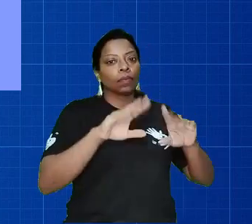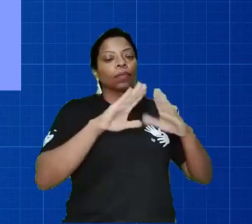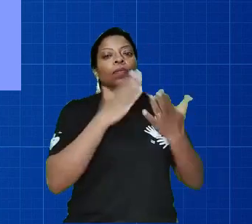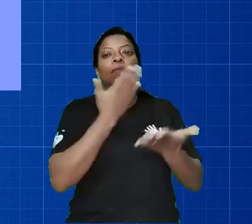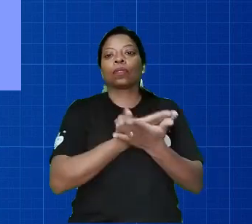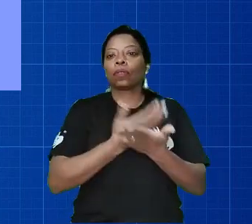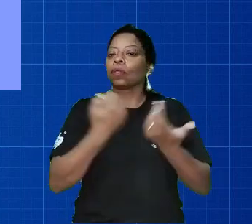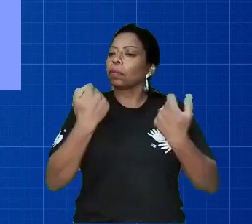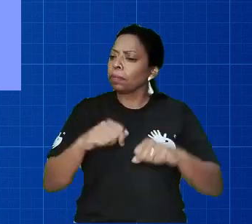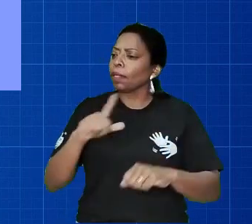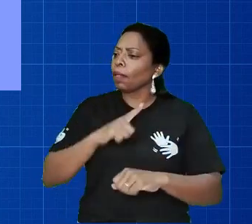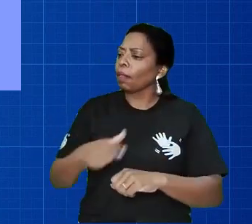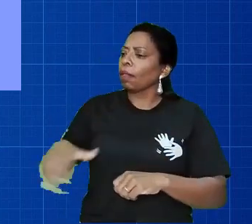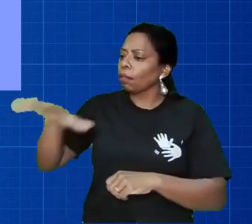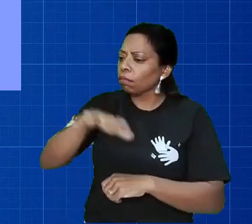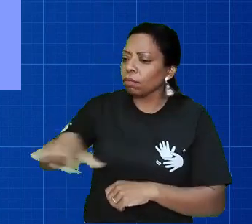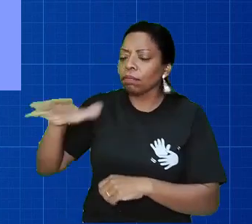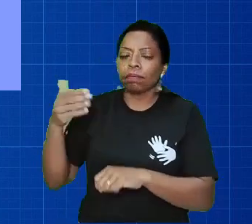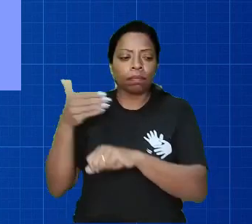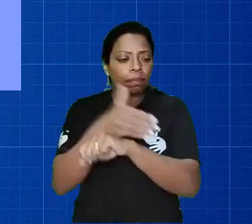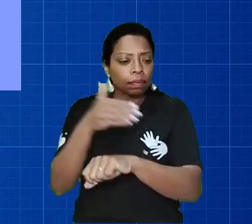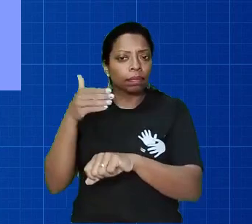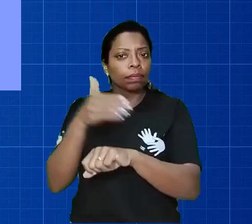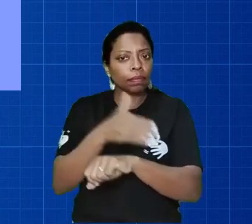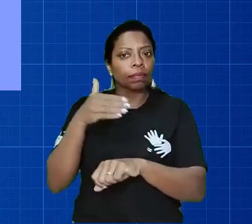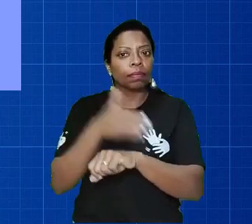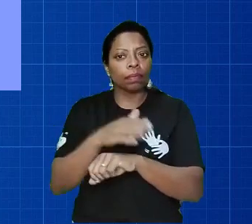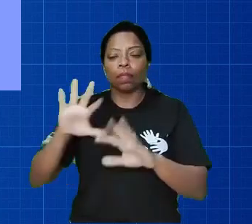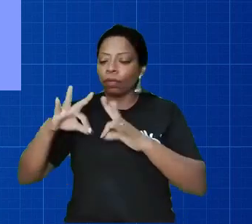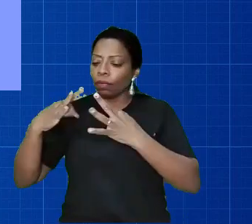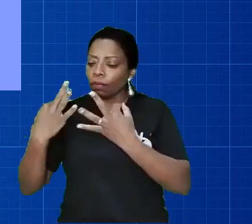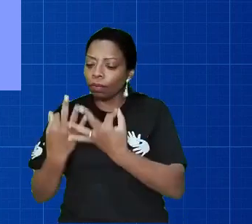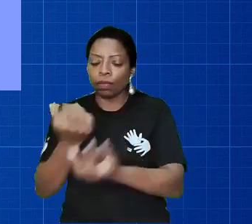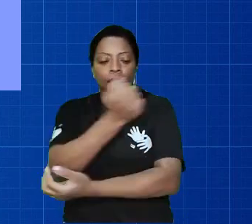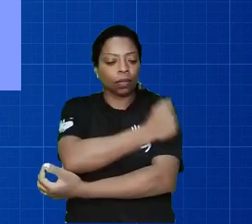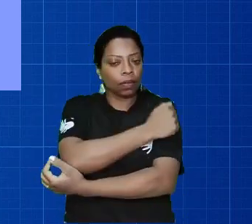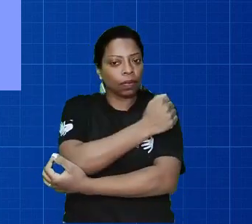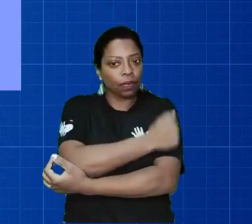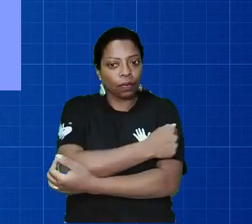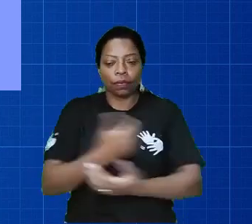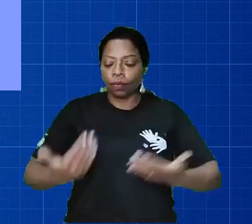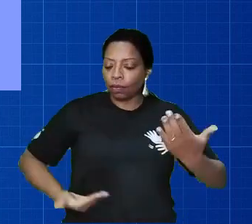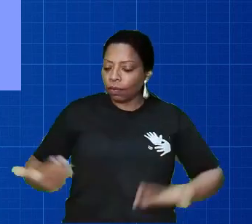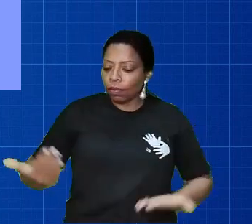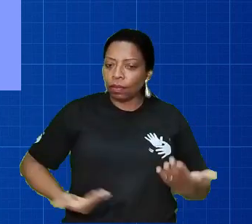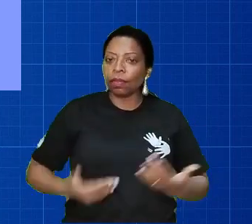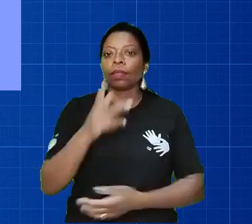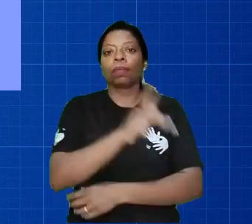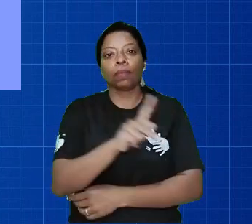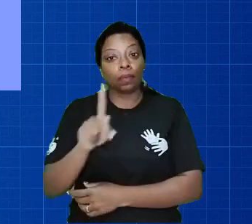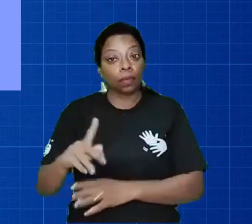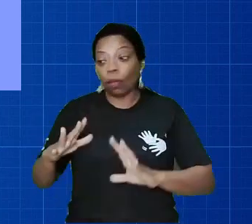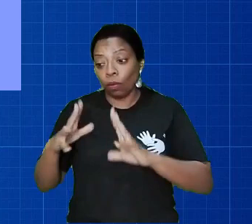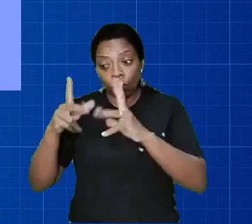dos alunos, dos funcionários, professores, enfim, de todos os membros da comunidade, de modo